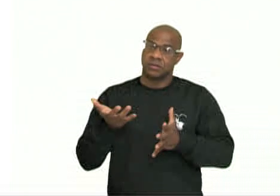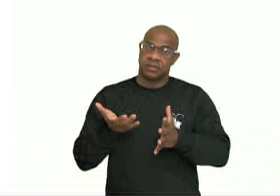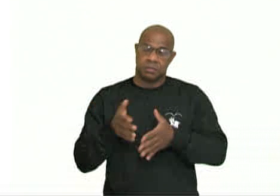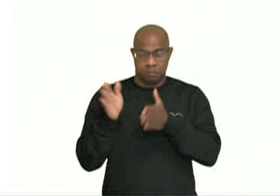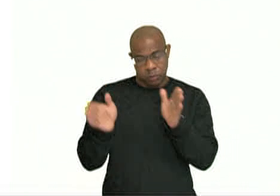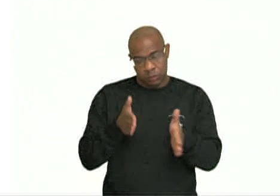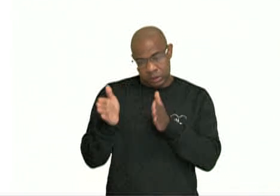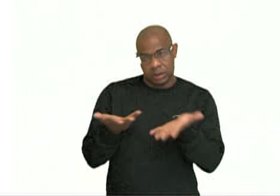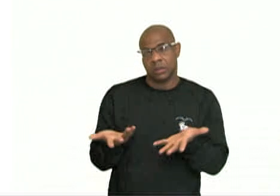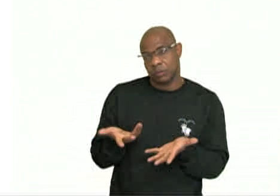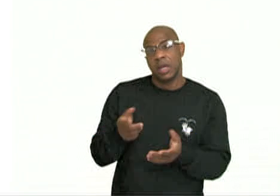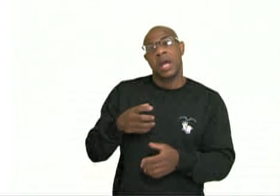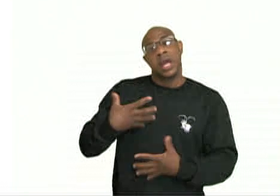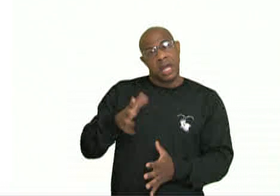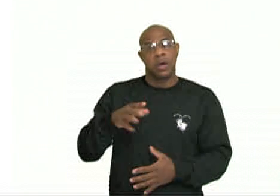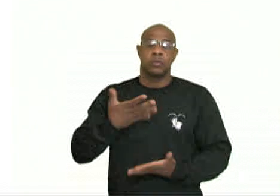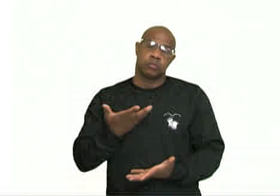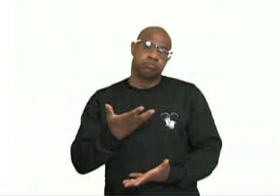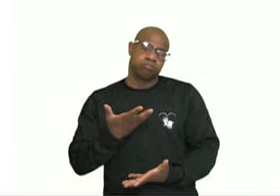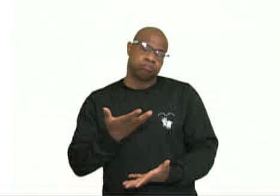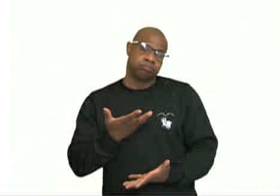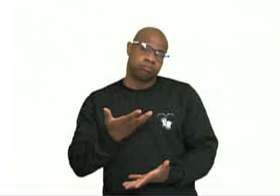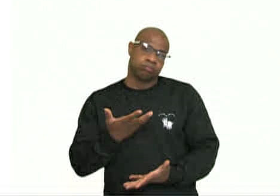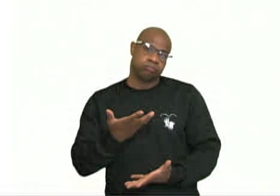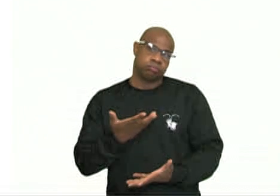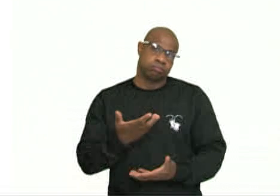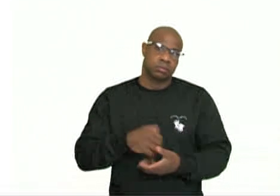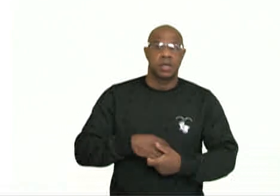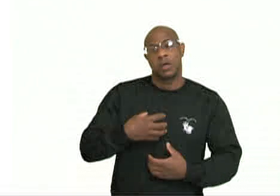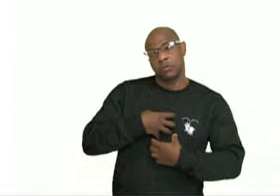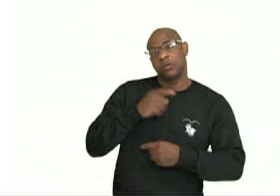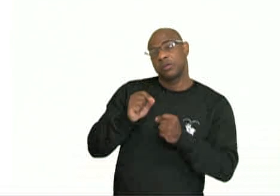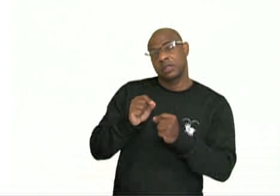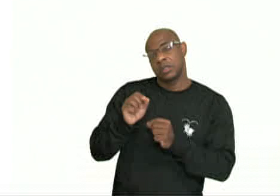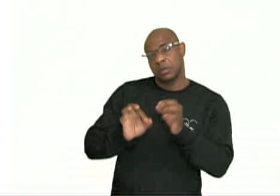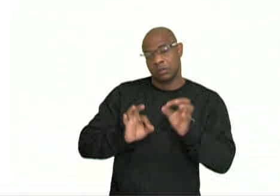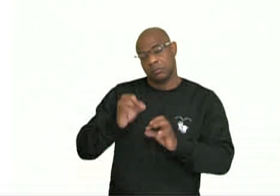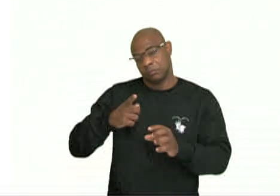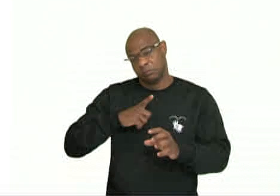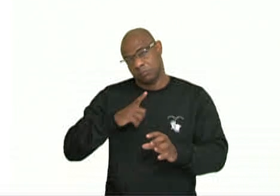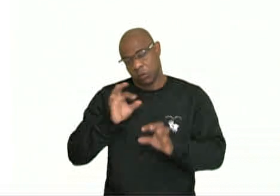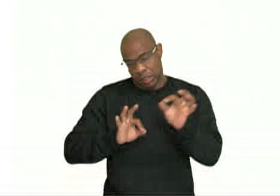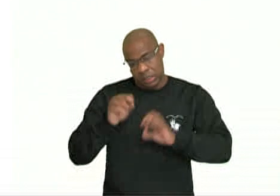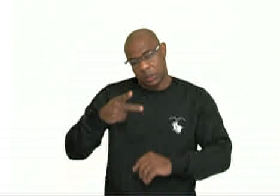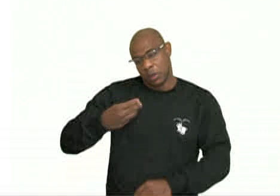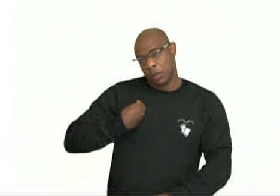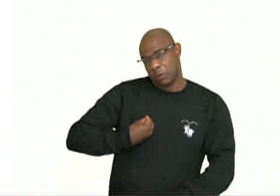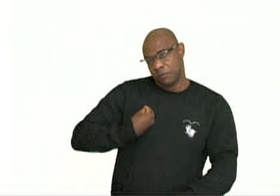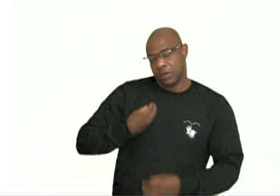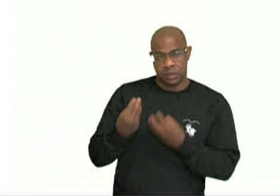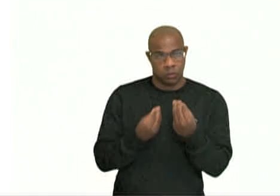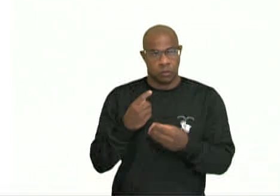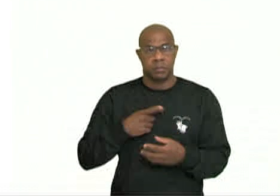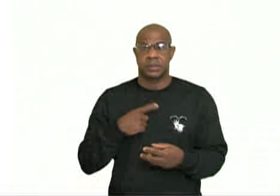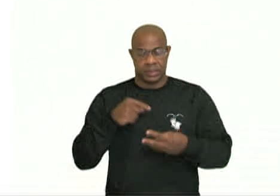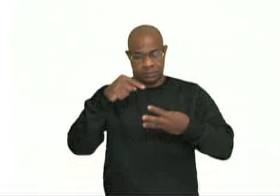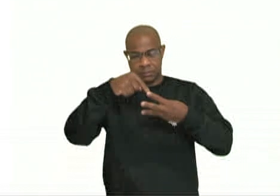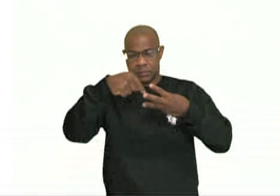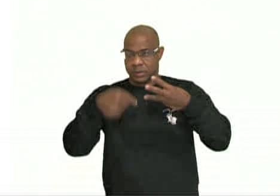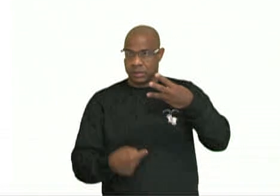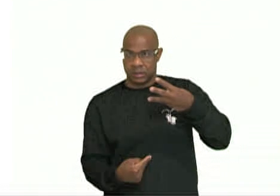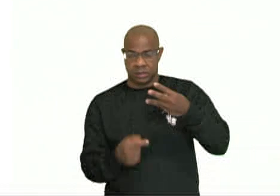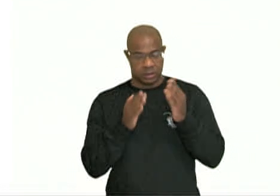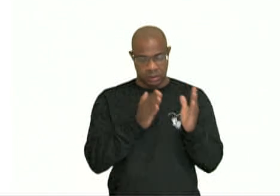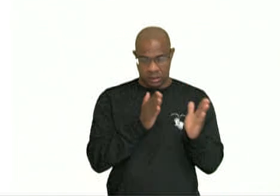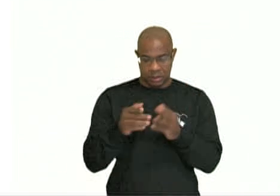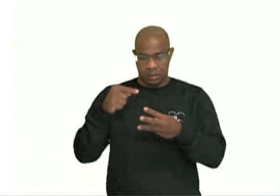a sua continuidade e reprodução. Ela é formada por três níveis. Então vamos lá, essa parte é bem importante na teoria